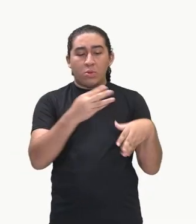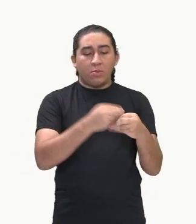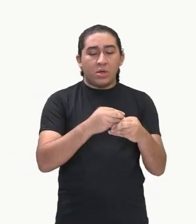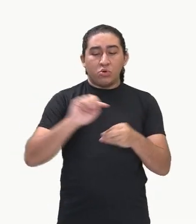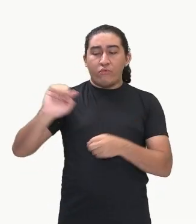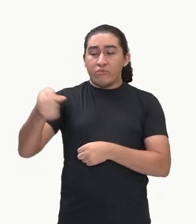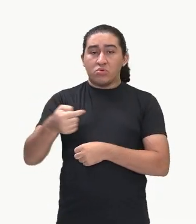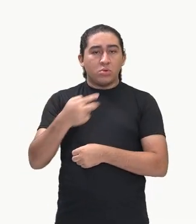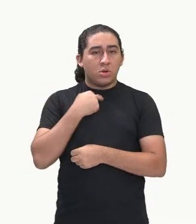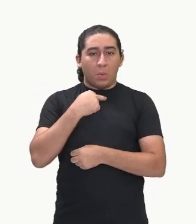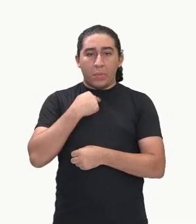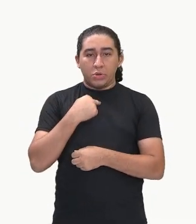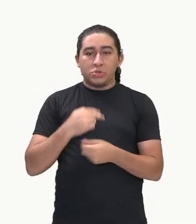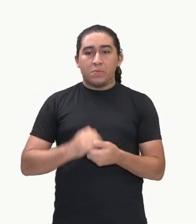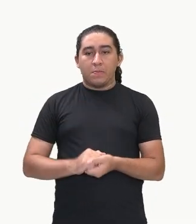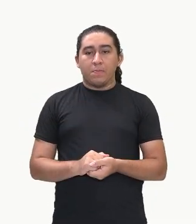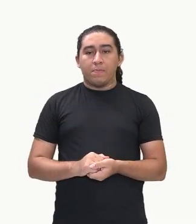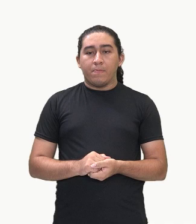utilizar.